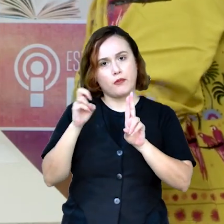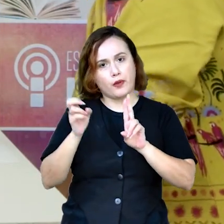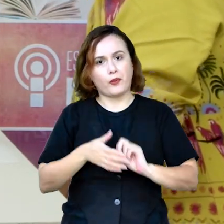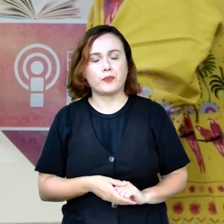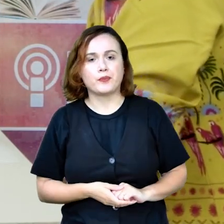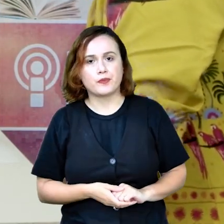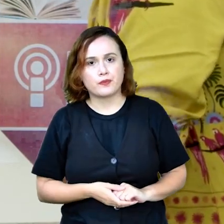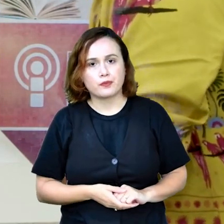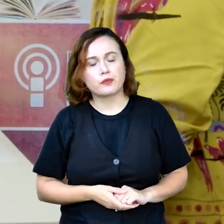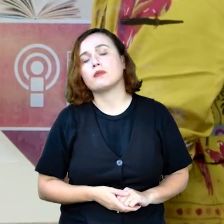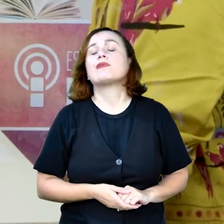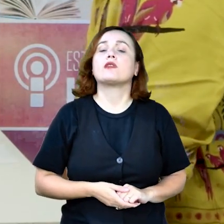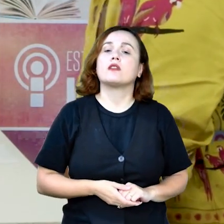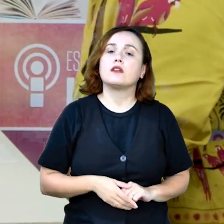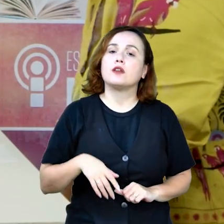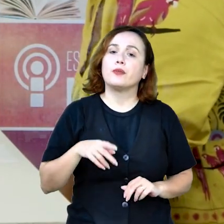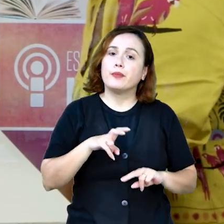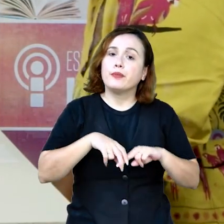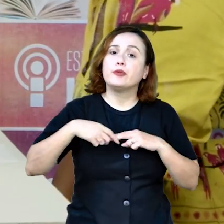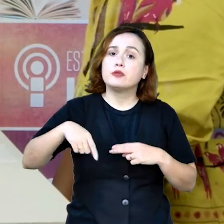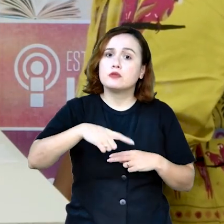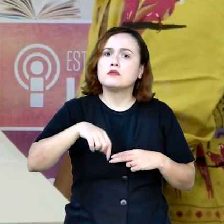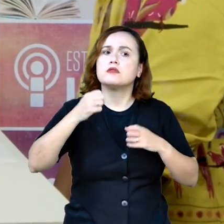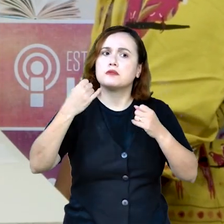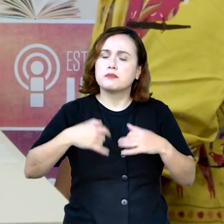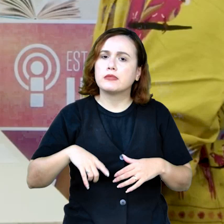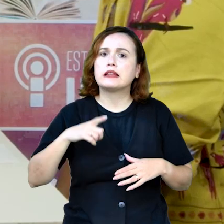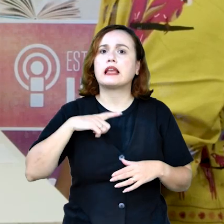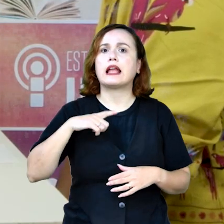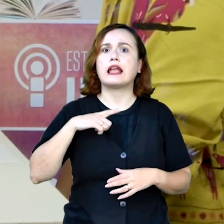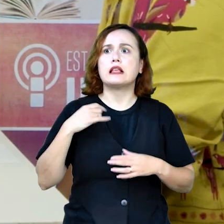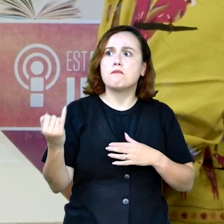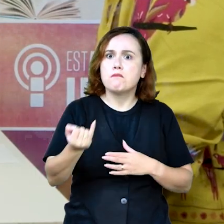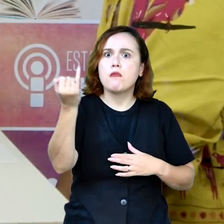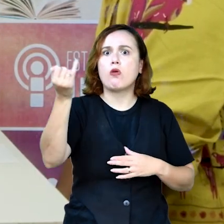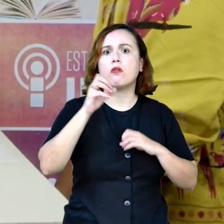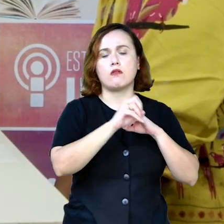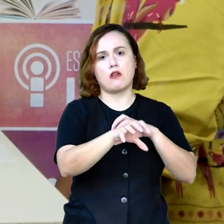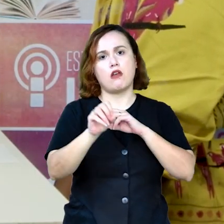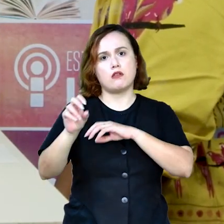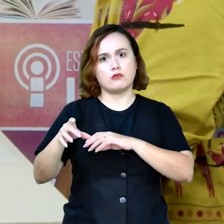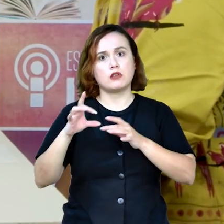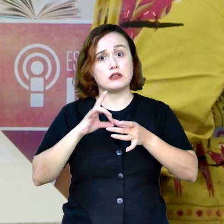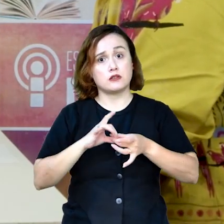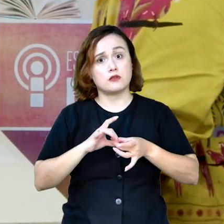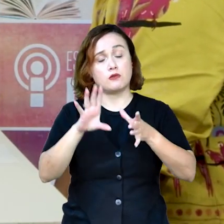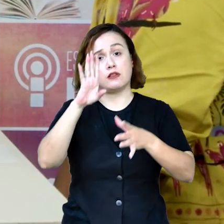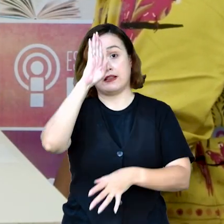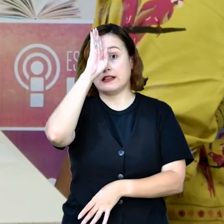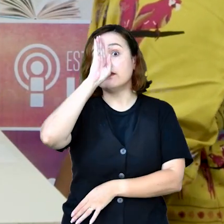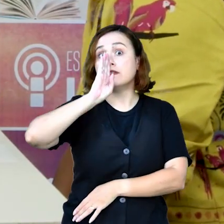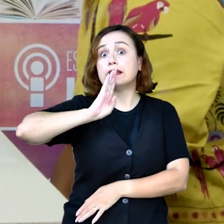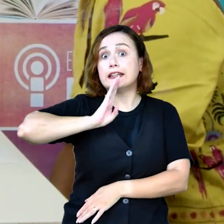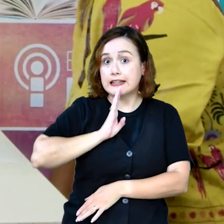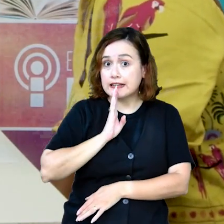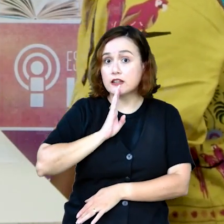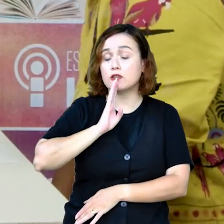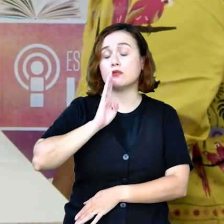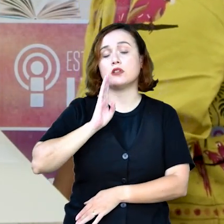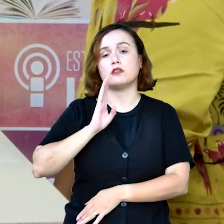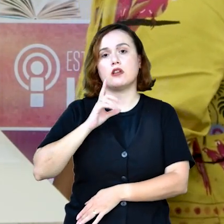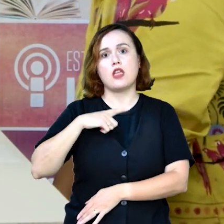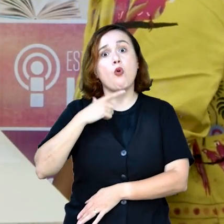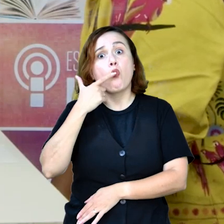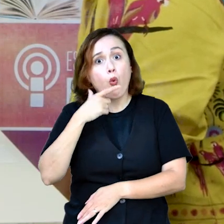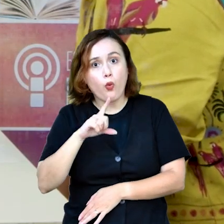vez, aí a gente volta de novo para a educação, a importância da educação pública de qualidade. Eu só consegui fazer um mestrado e doutorado porque era na Universidade de